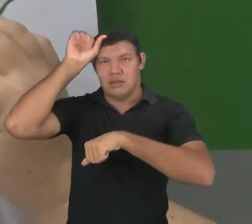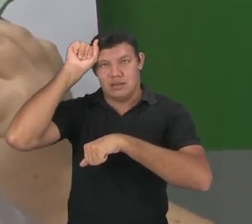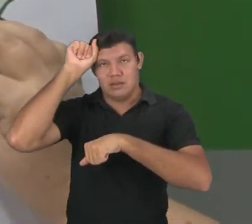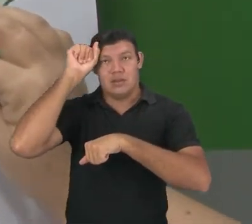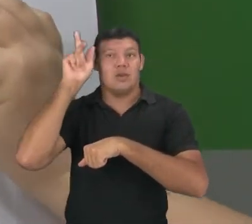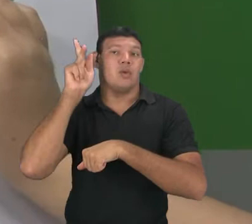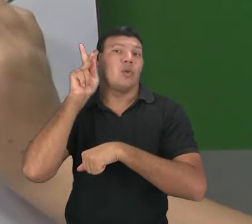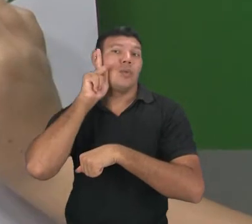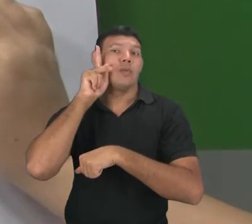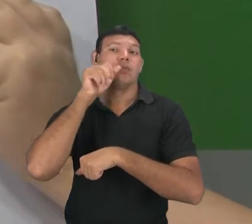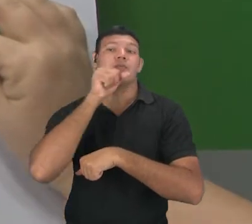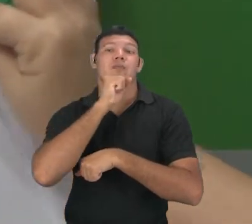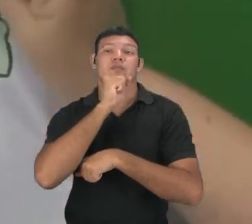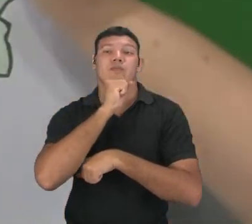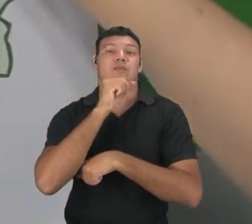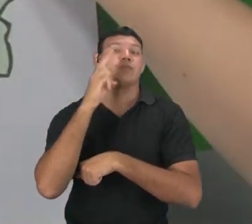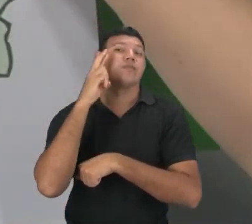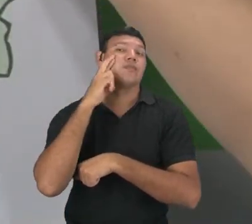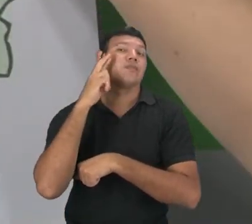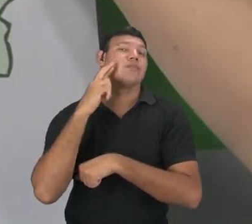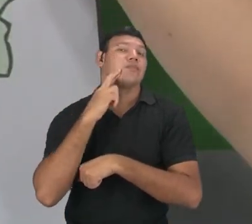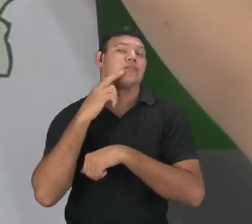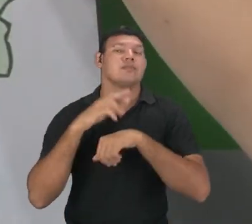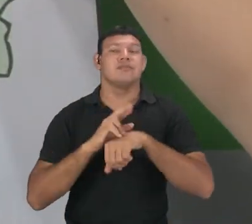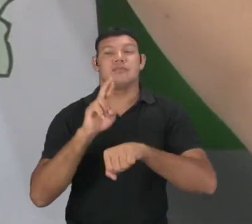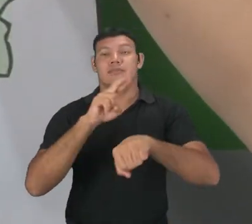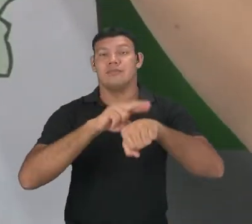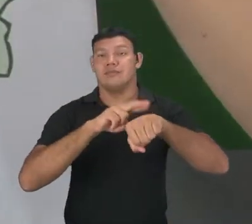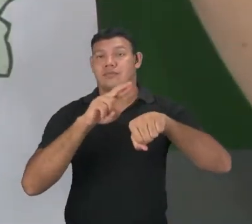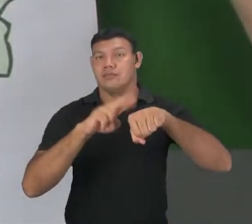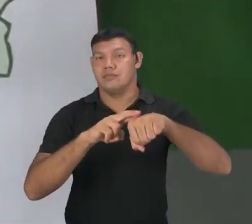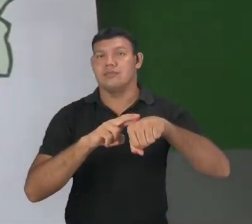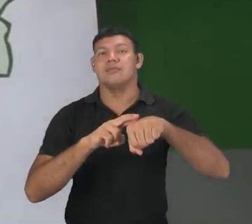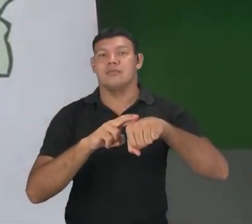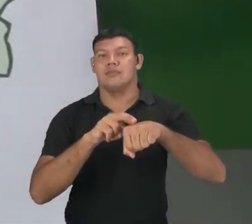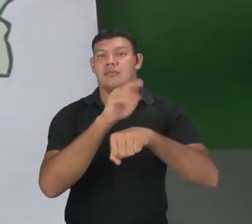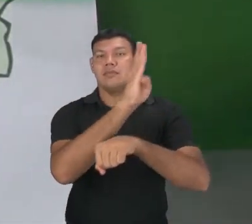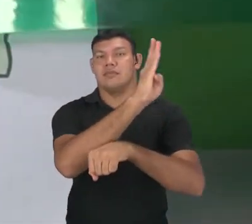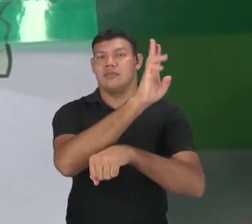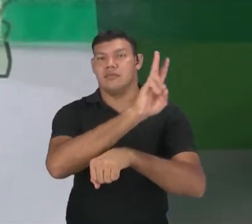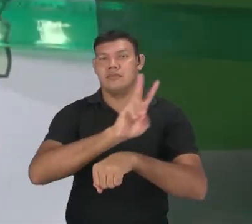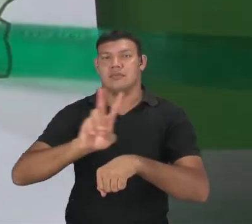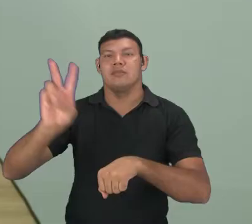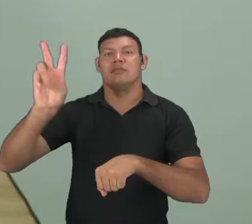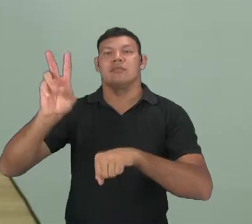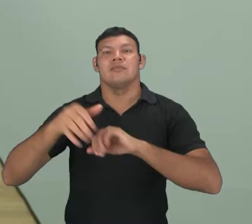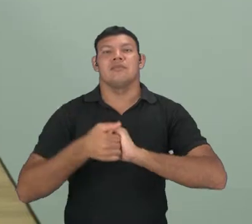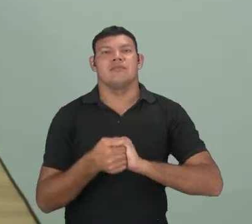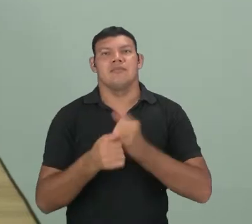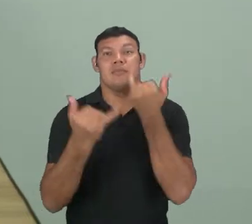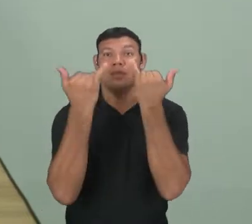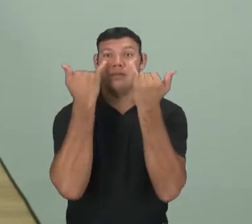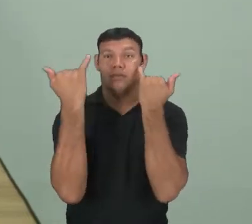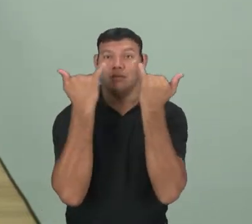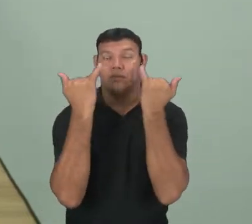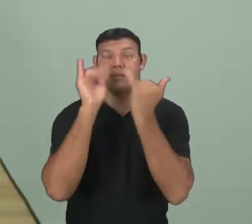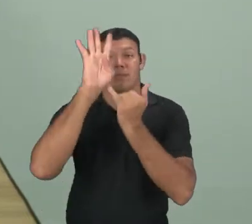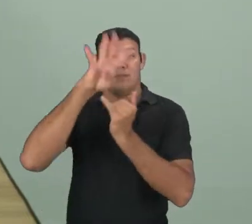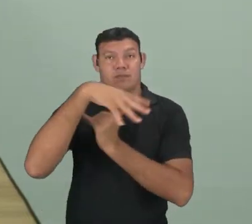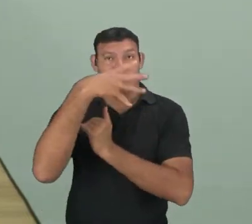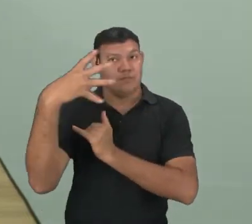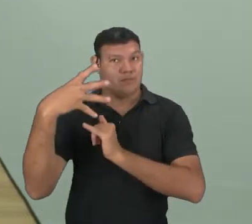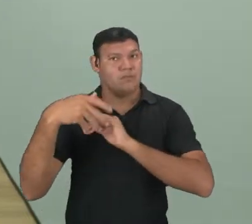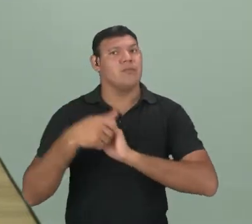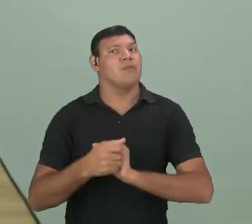Velho, Rondônia com a capital Porto Velho, Roraima com a capital Boa Vista. Então, esses dados das